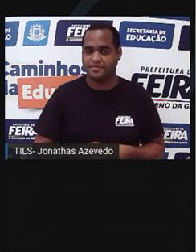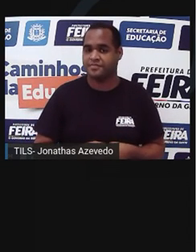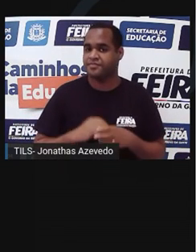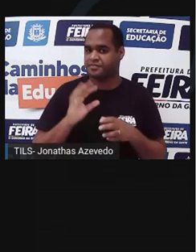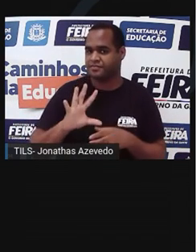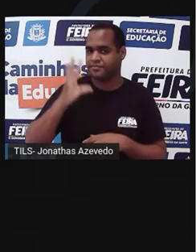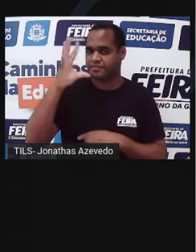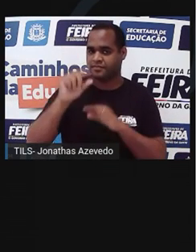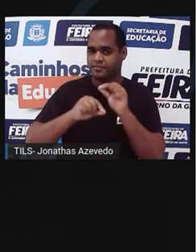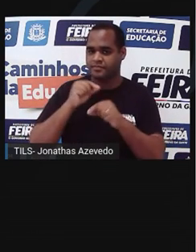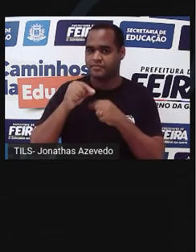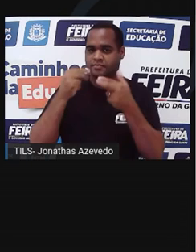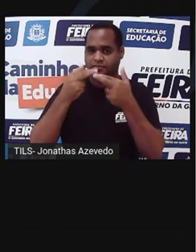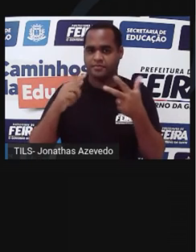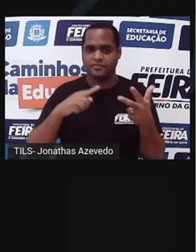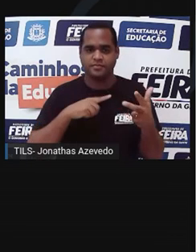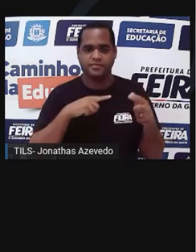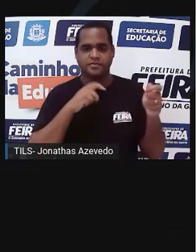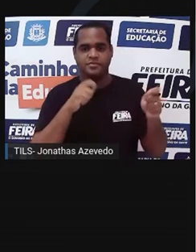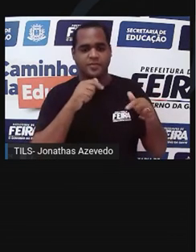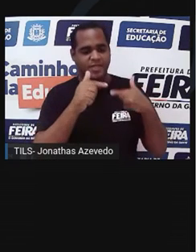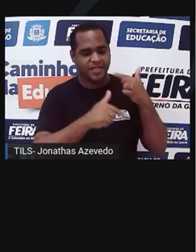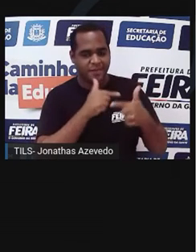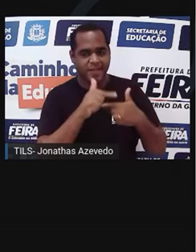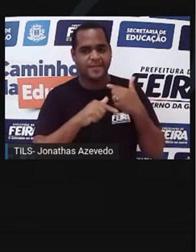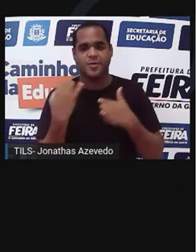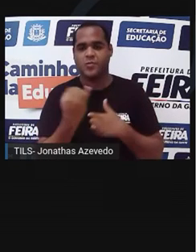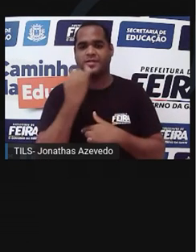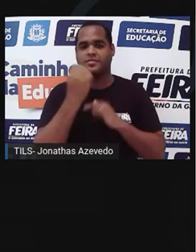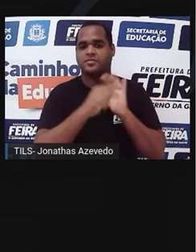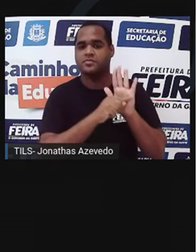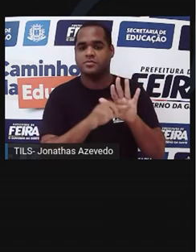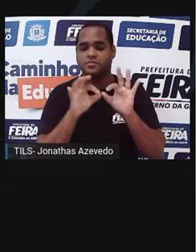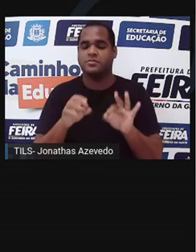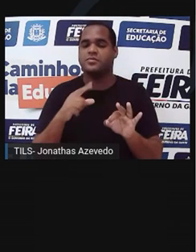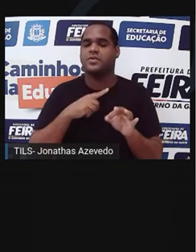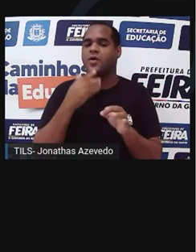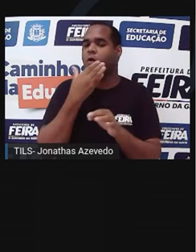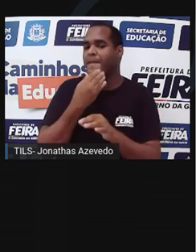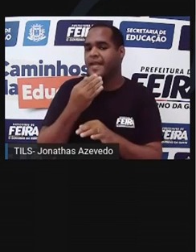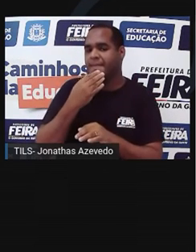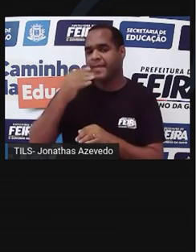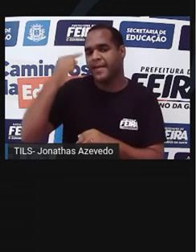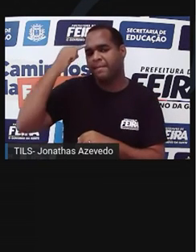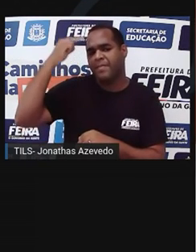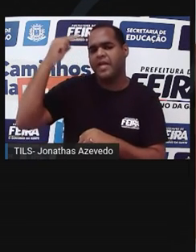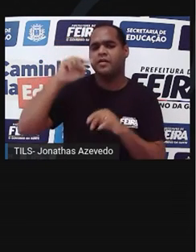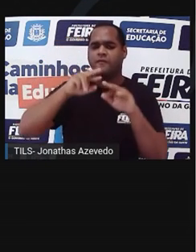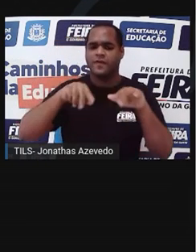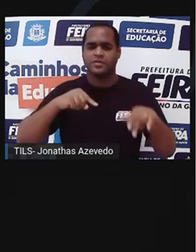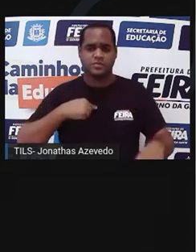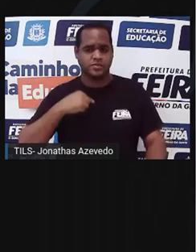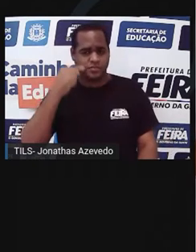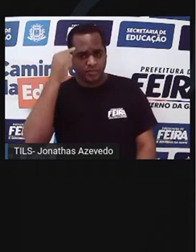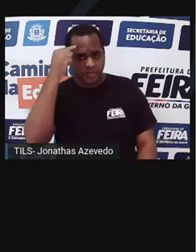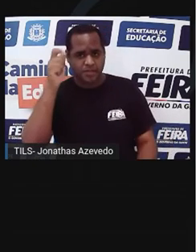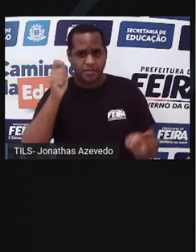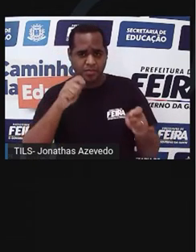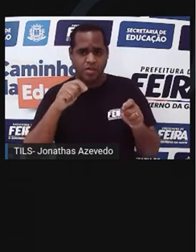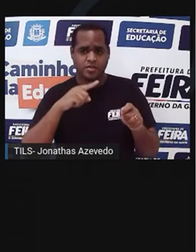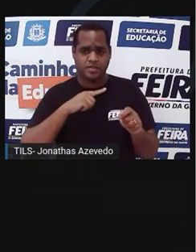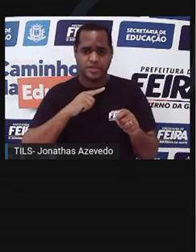Acontece que, em vez de fazer o ecossistema trabalhar a seu favor, o homem muitas vezes tem preferido buscar complexas soluções de